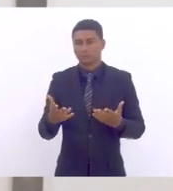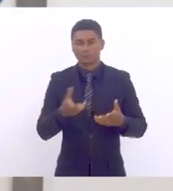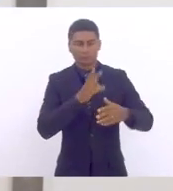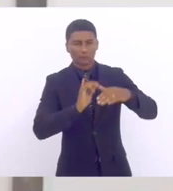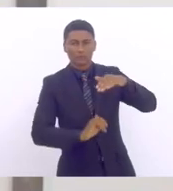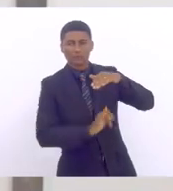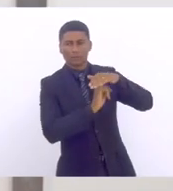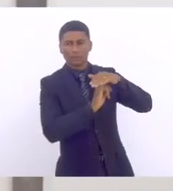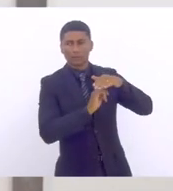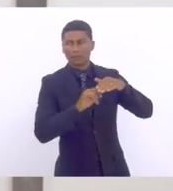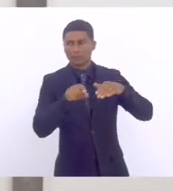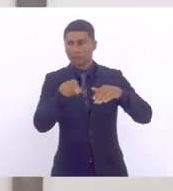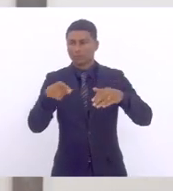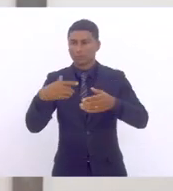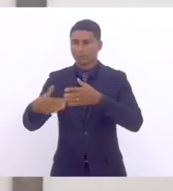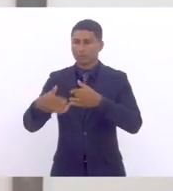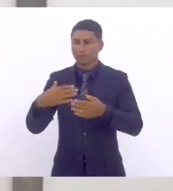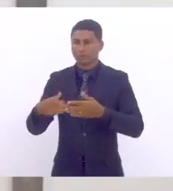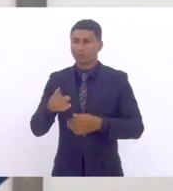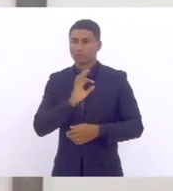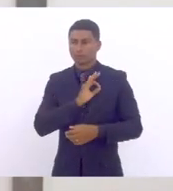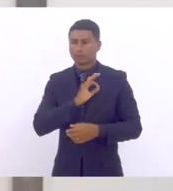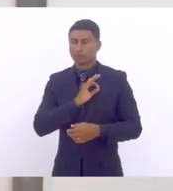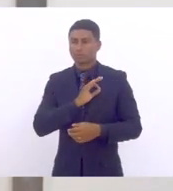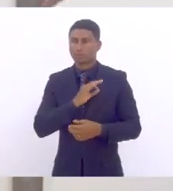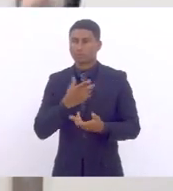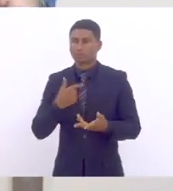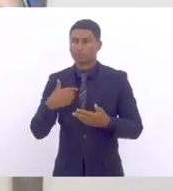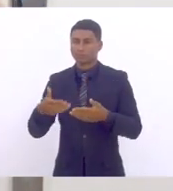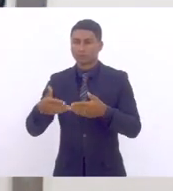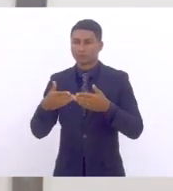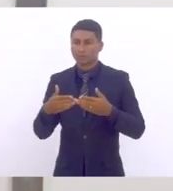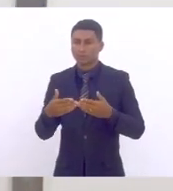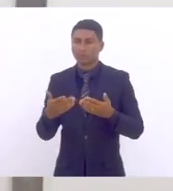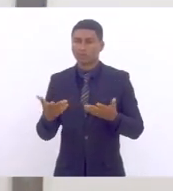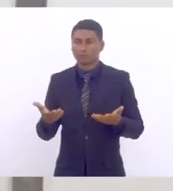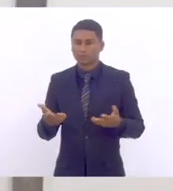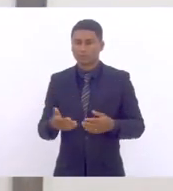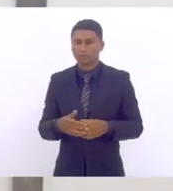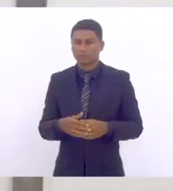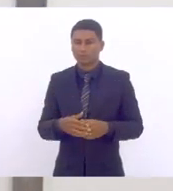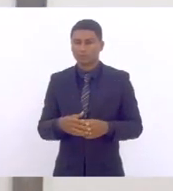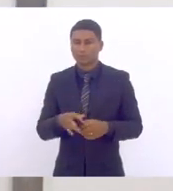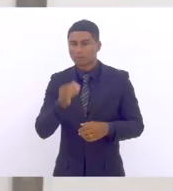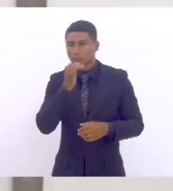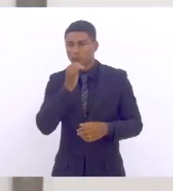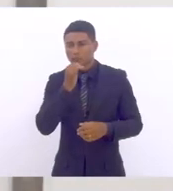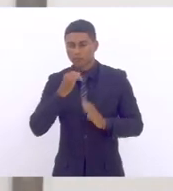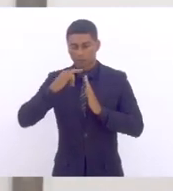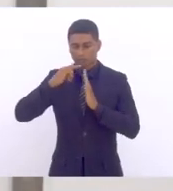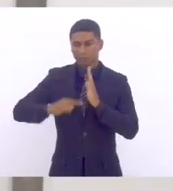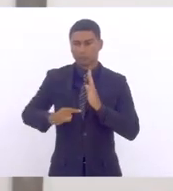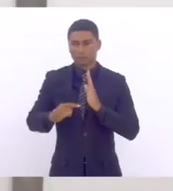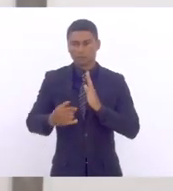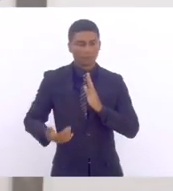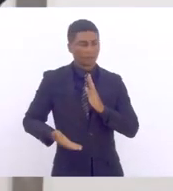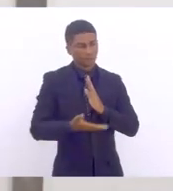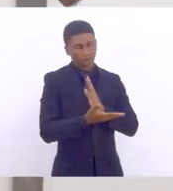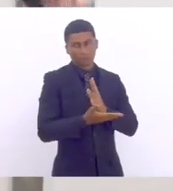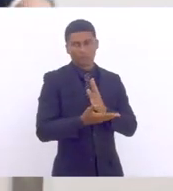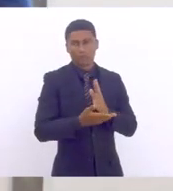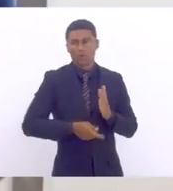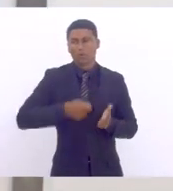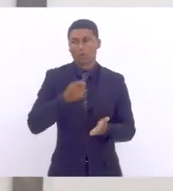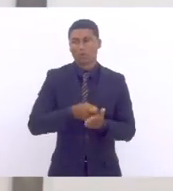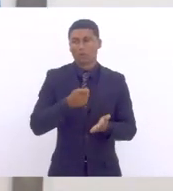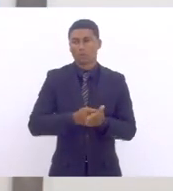órgão policial, mais uma vez, com máxima vênia a todos os órgãos, através de um simples ofício, seja fornecido ou obrigado a